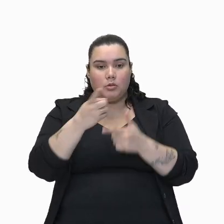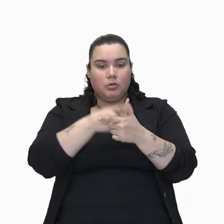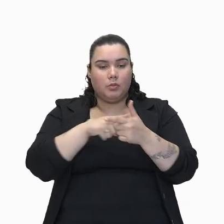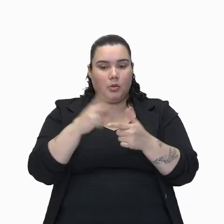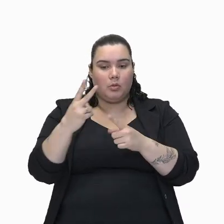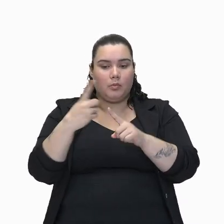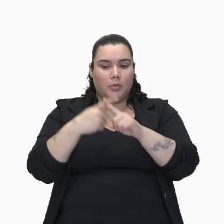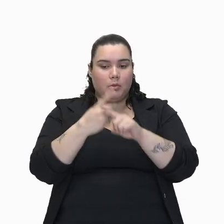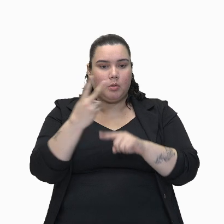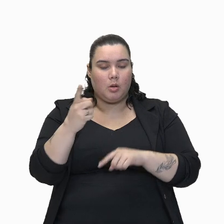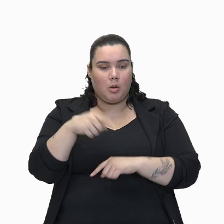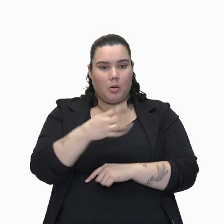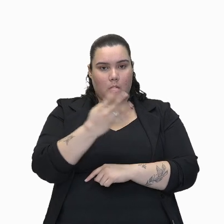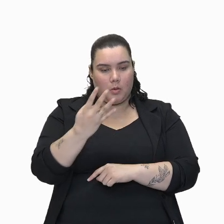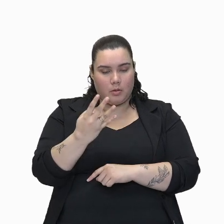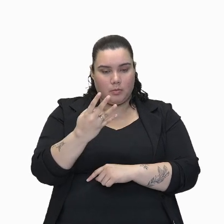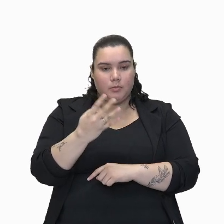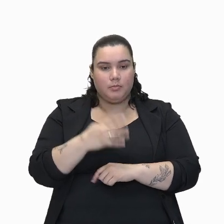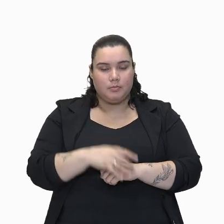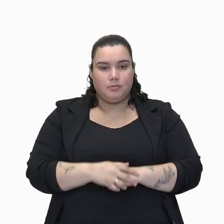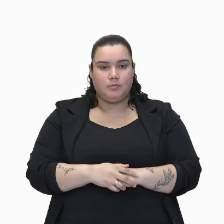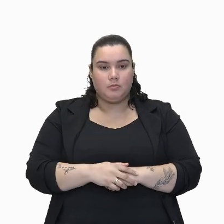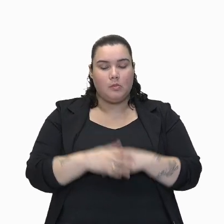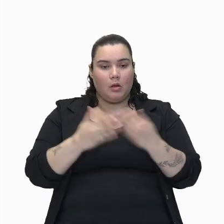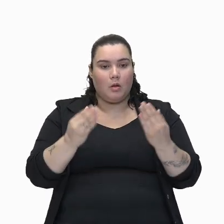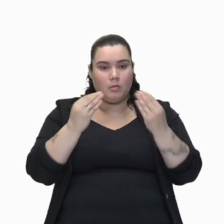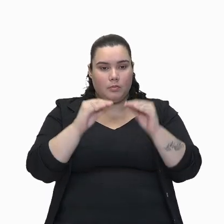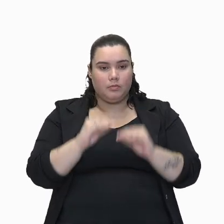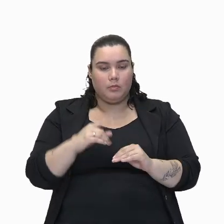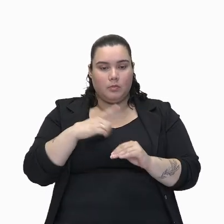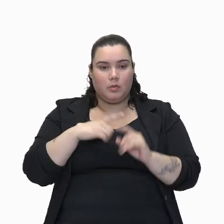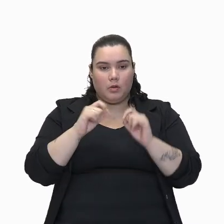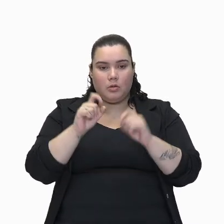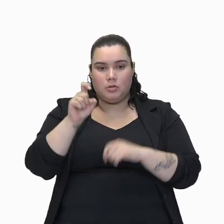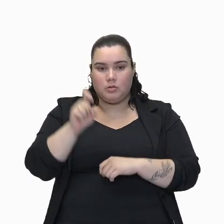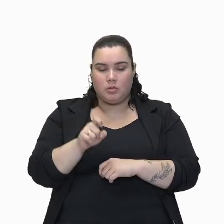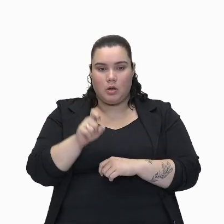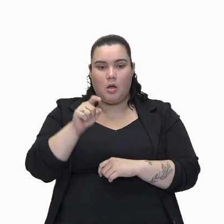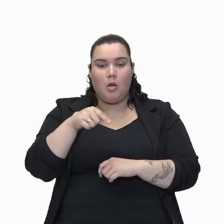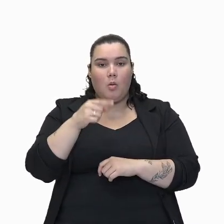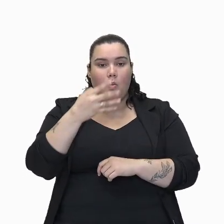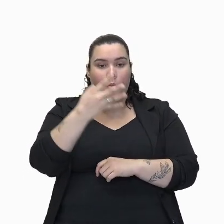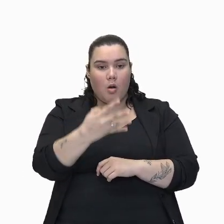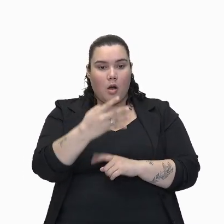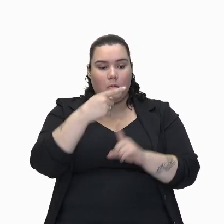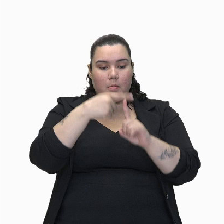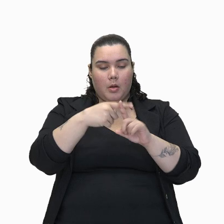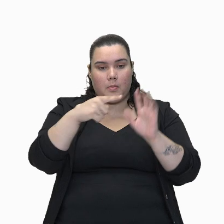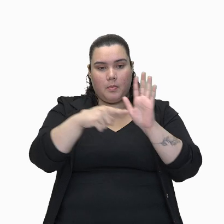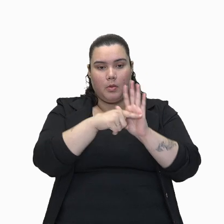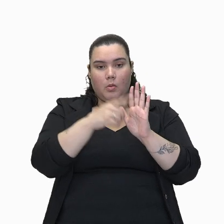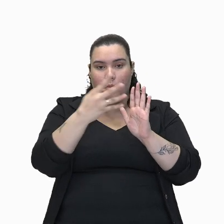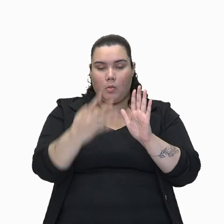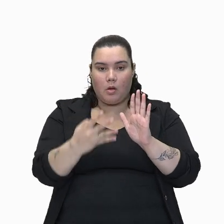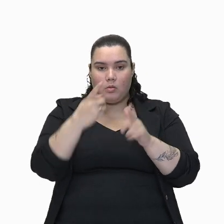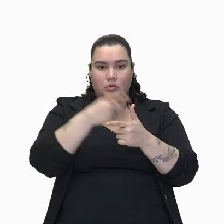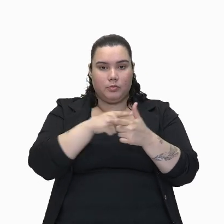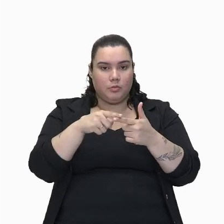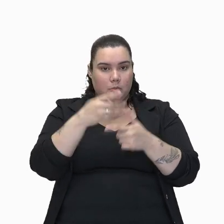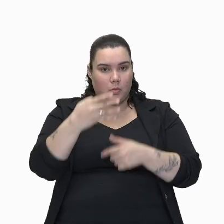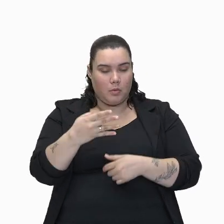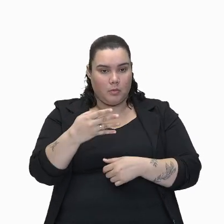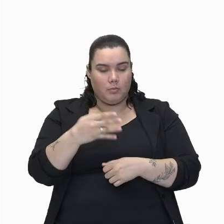2 vezes 2, que também é 4. Então, a gente tem x vai ser igual a 4 mais ou menos 4 sobre